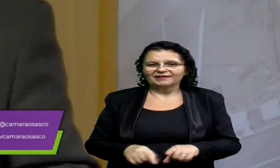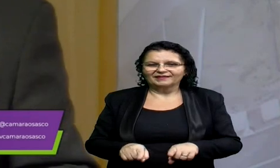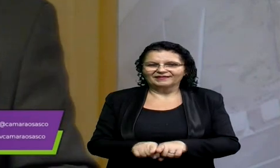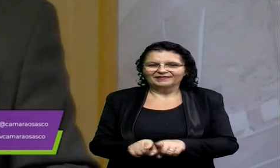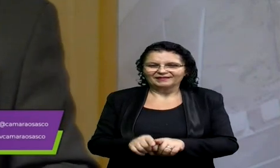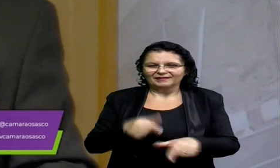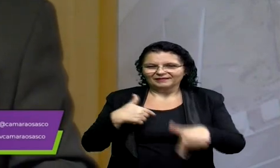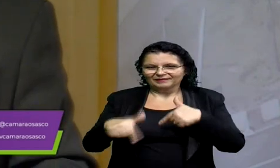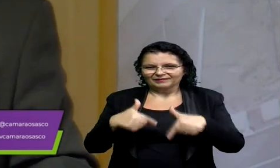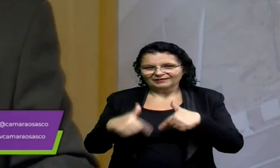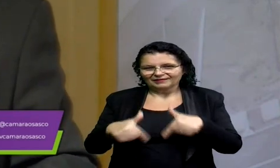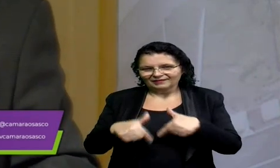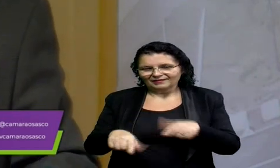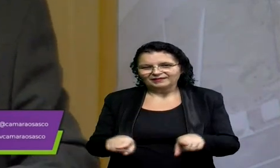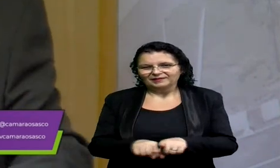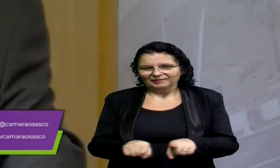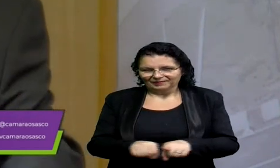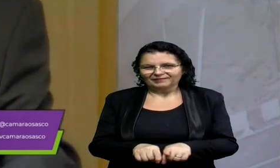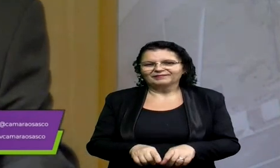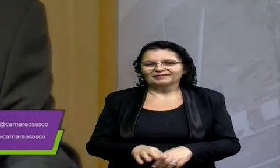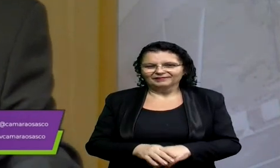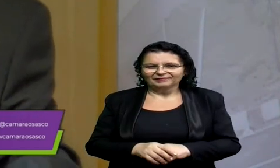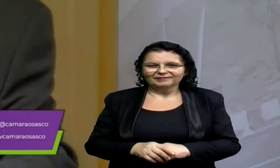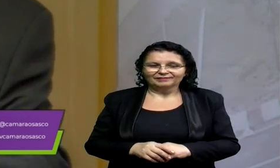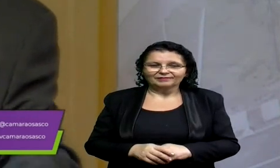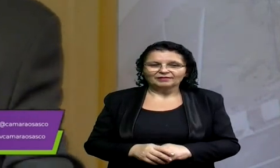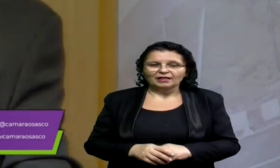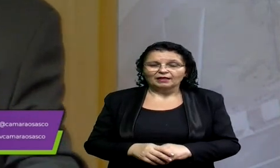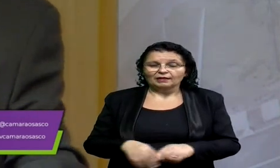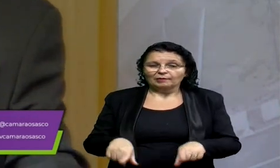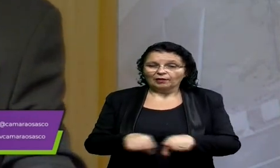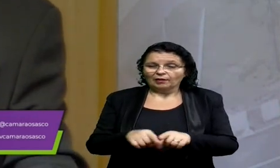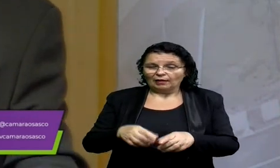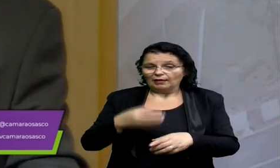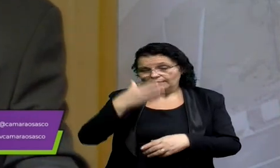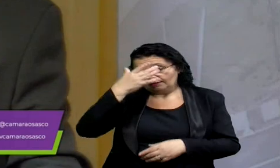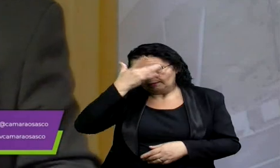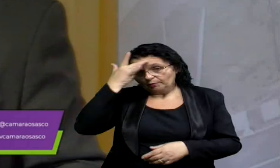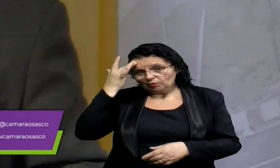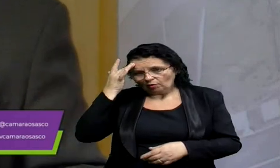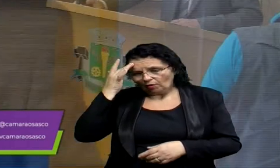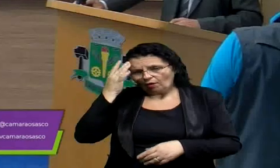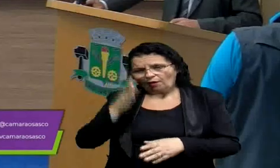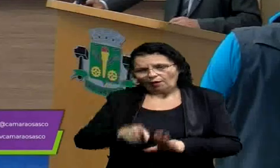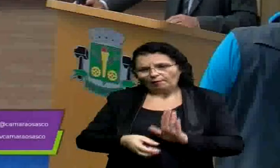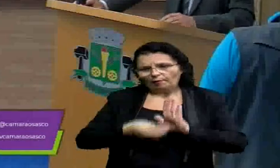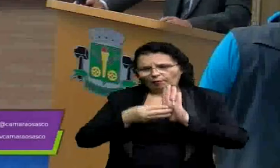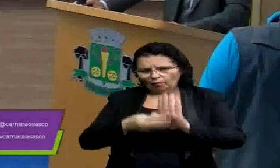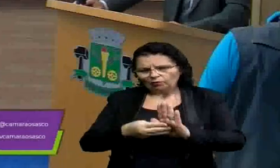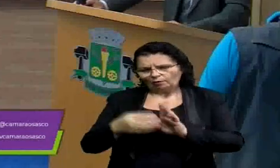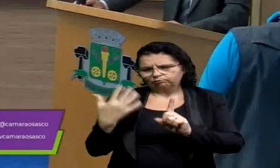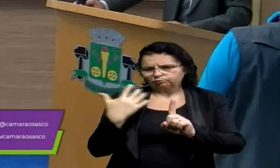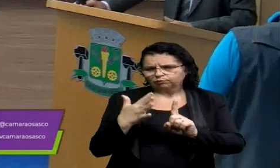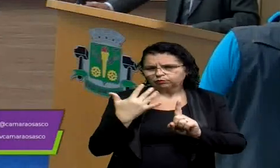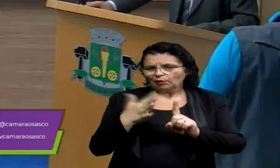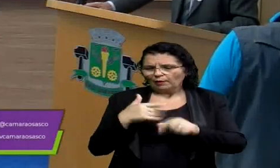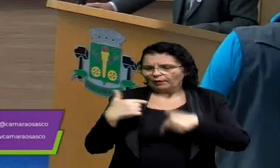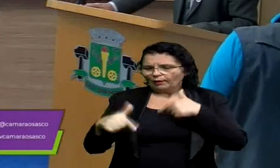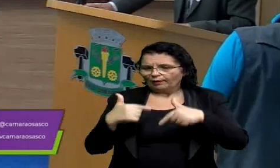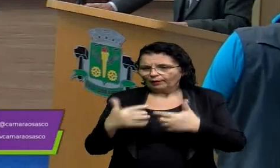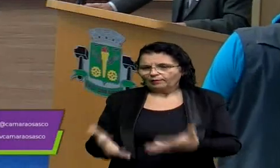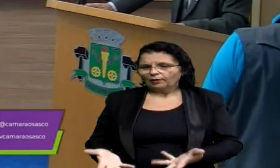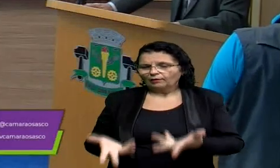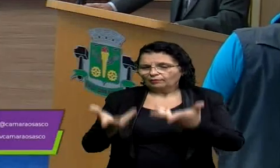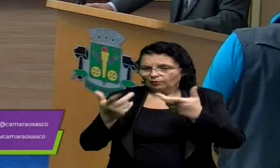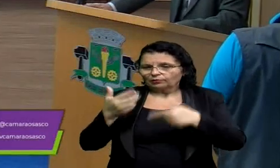trabalho com as crianças lá então parabenizar o Silmar borracha até futuramente talvez a gente faça uma Moção de aplauso para ele pelo trabalho que ele faz com